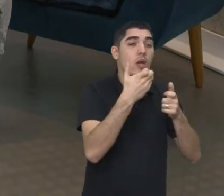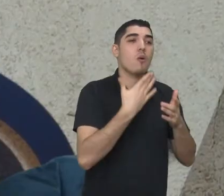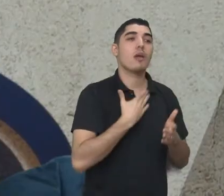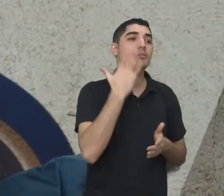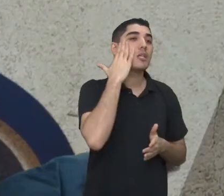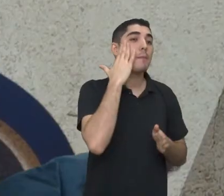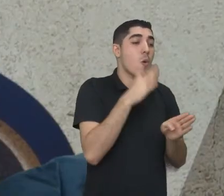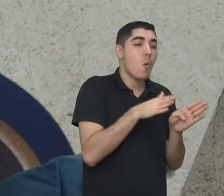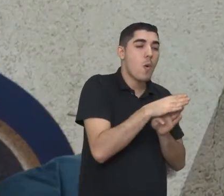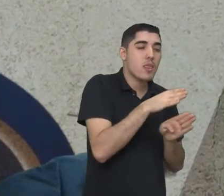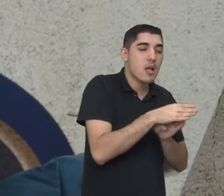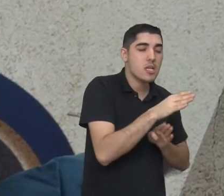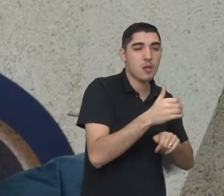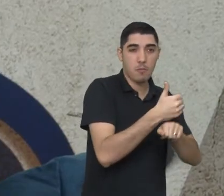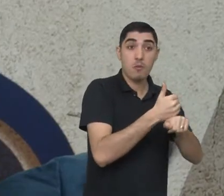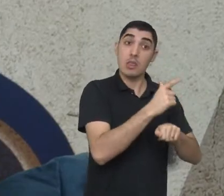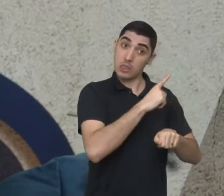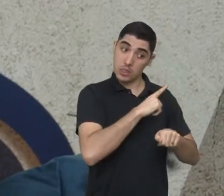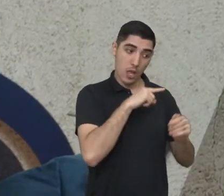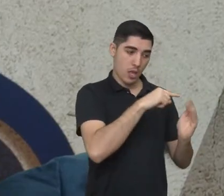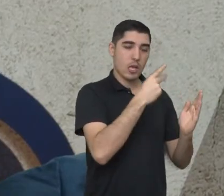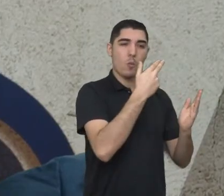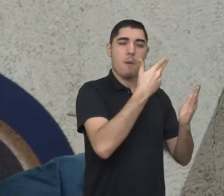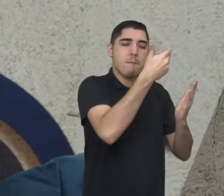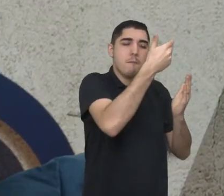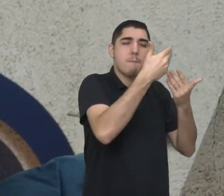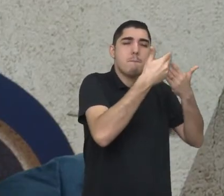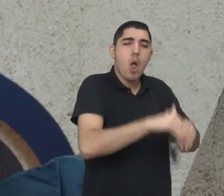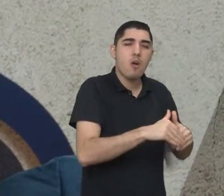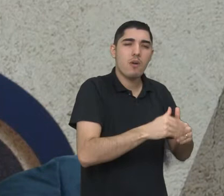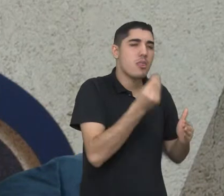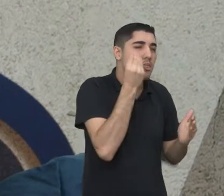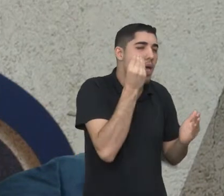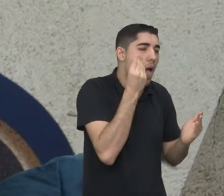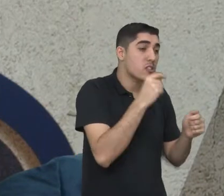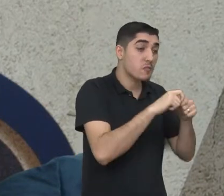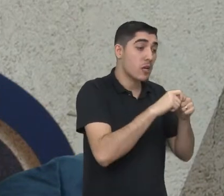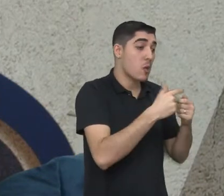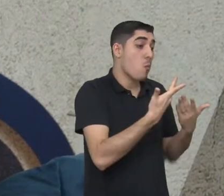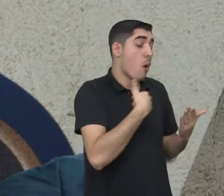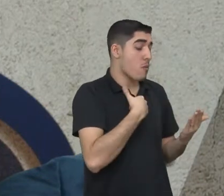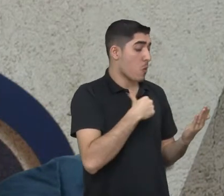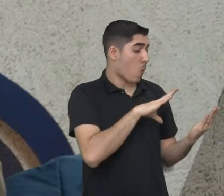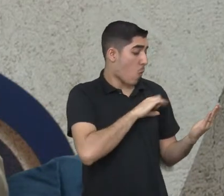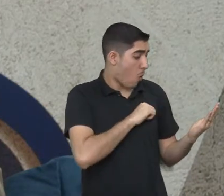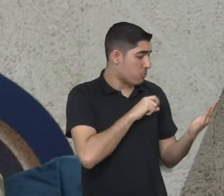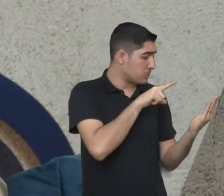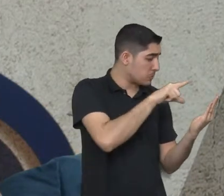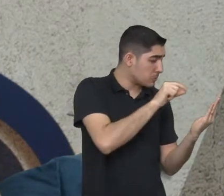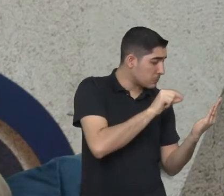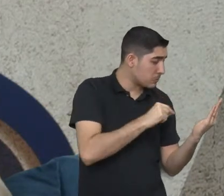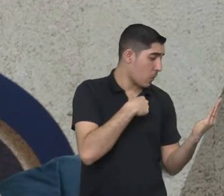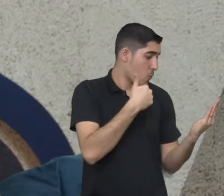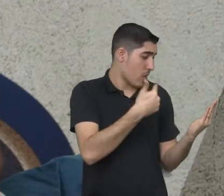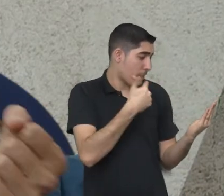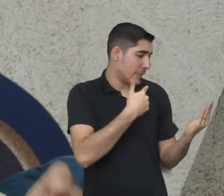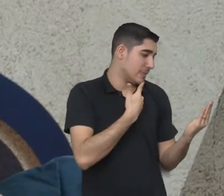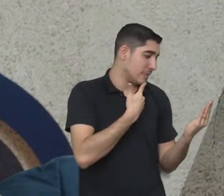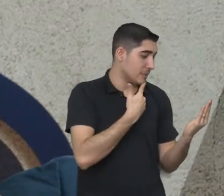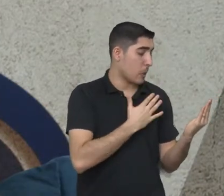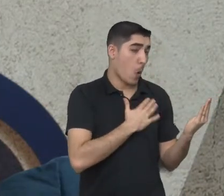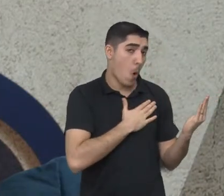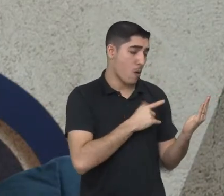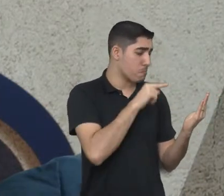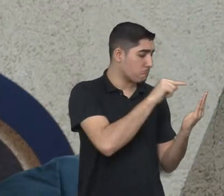orientação profissional. Existem testes psicológicos, por exemplo, que vão mostrar para essa pessoa quais são as disposições, os talentos que ela já